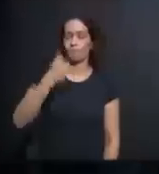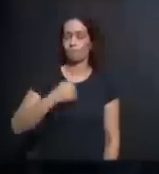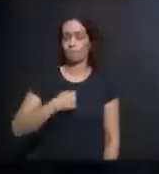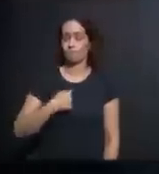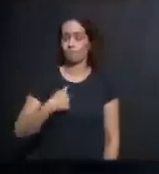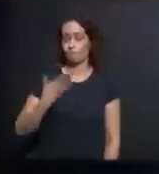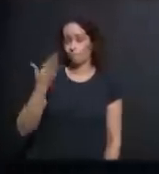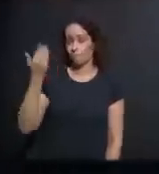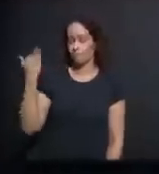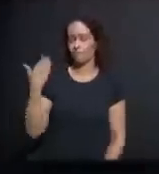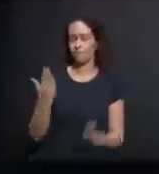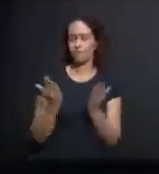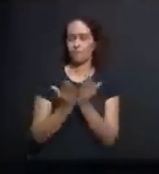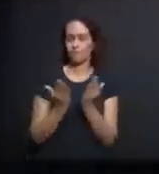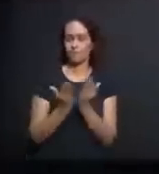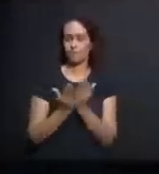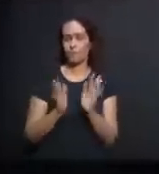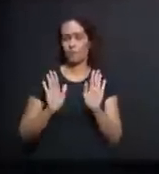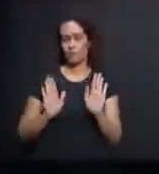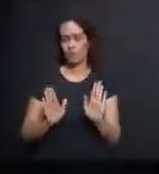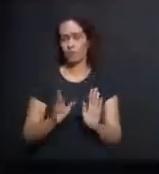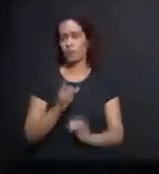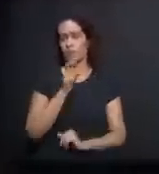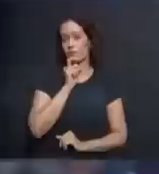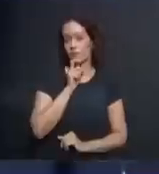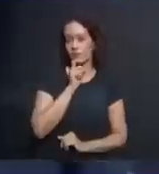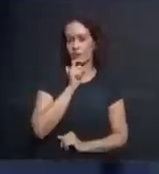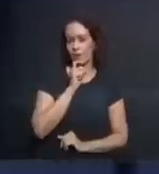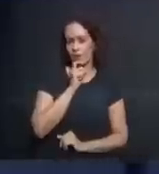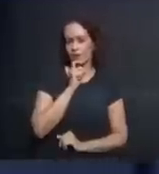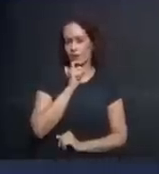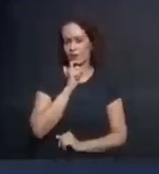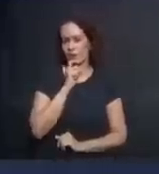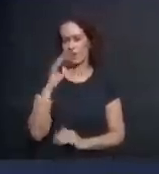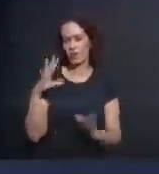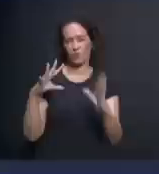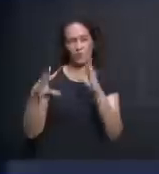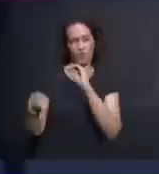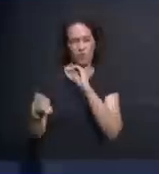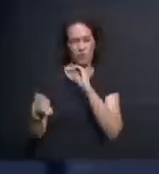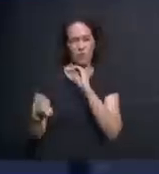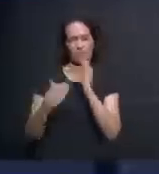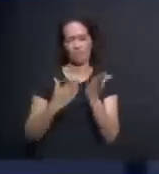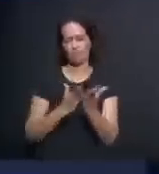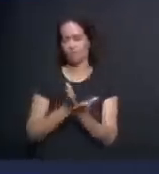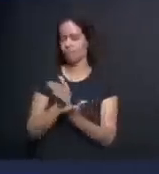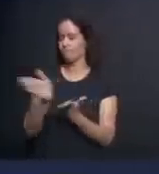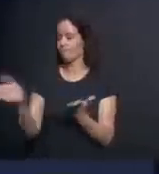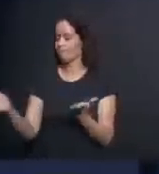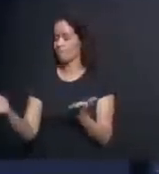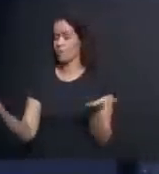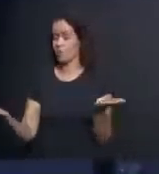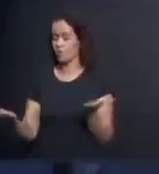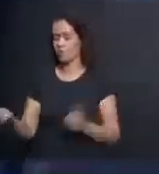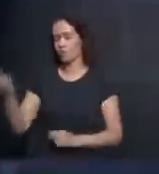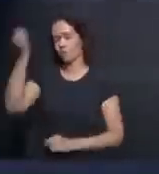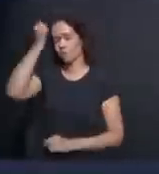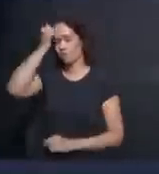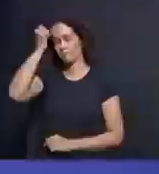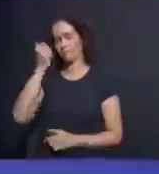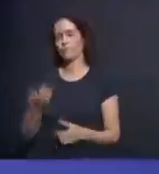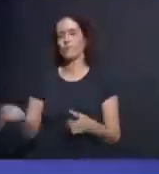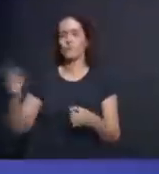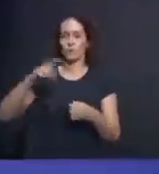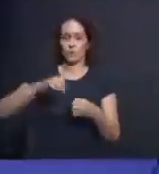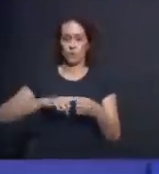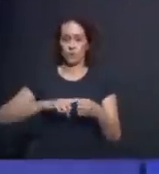contigo, mas me esfriei, fugi de tudo, hoje volto arrependido, e como